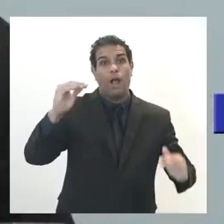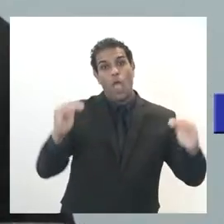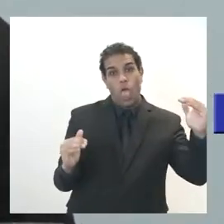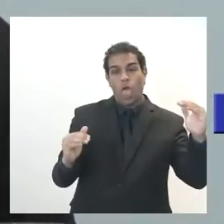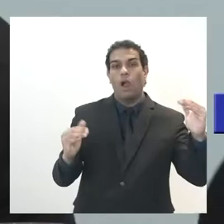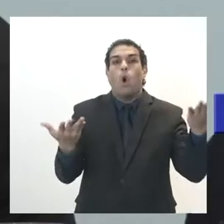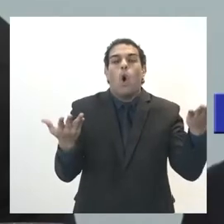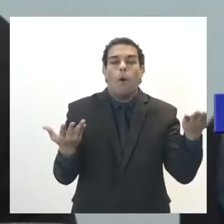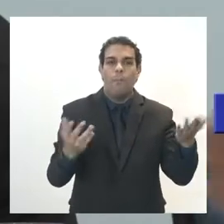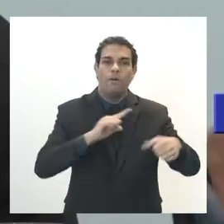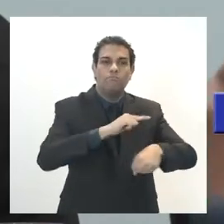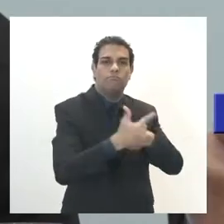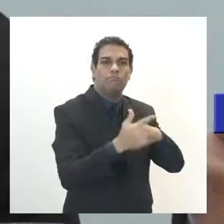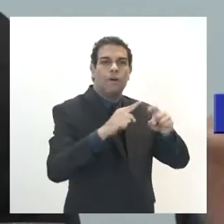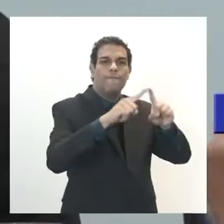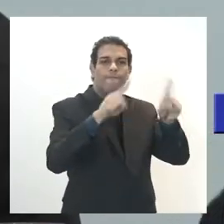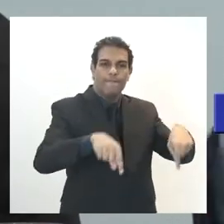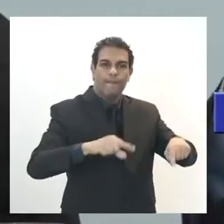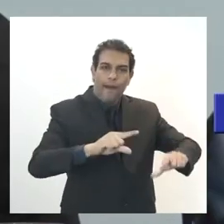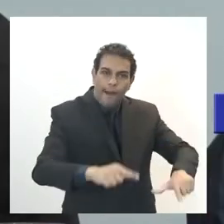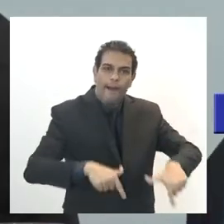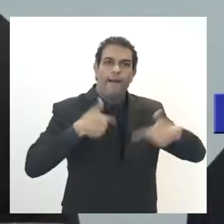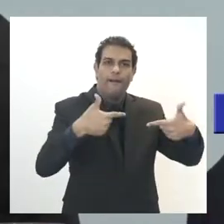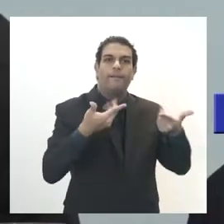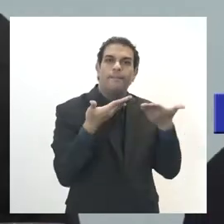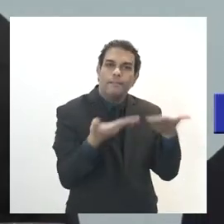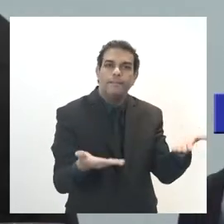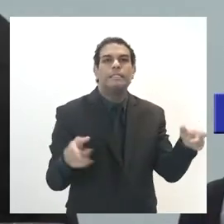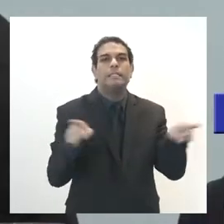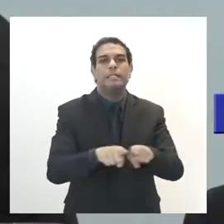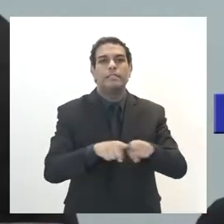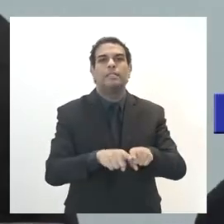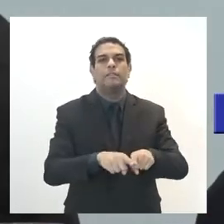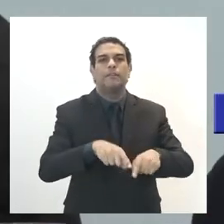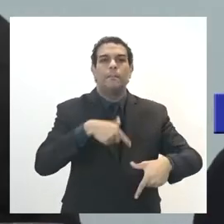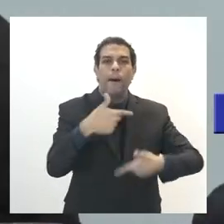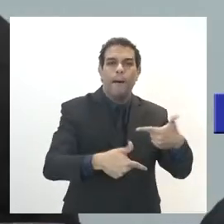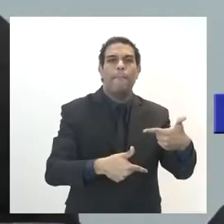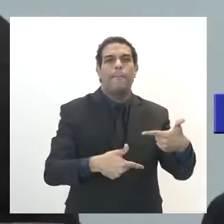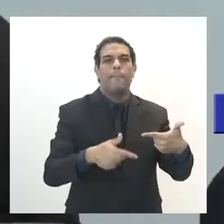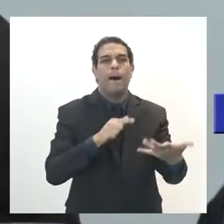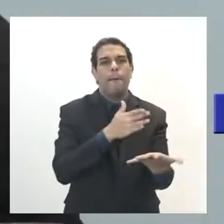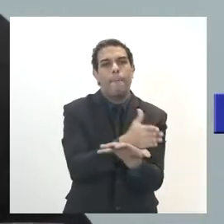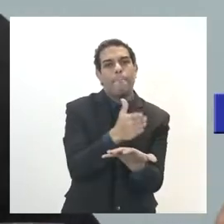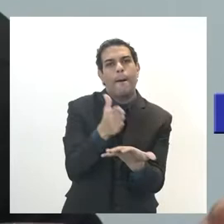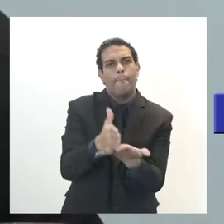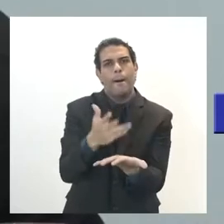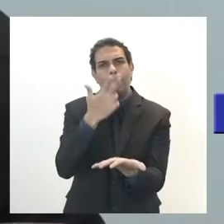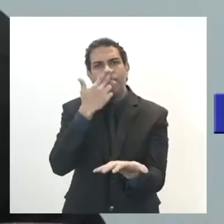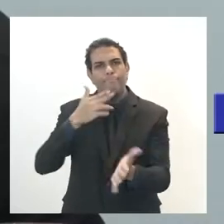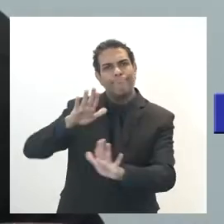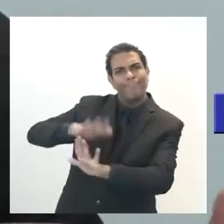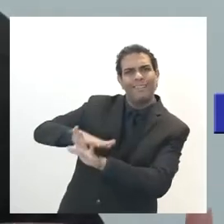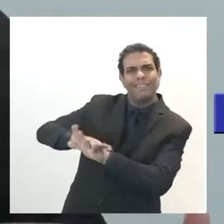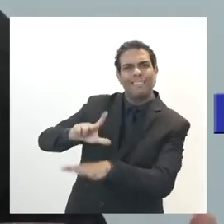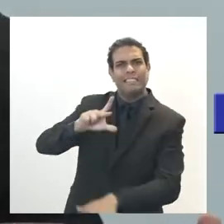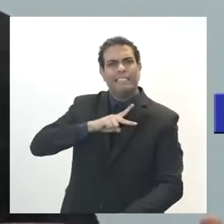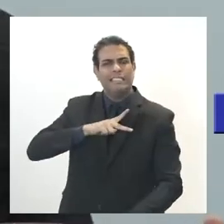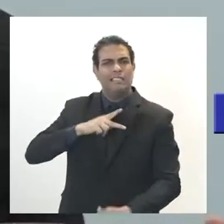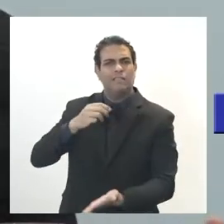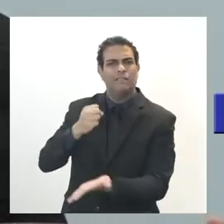de função pública para que o estado possa ser possa avançar e processo o shampoo de privatização e terceirização